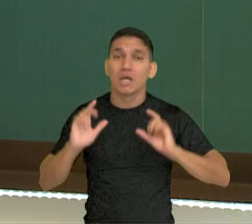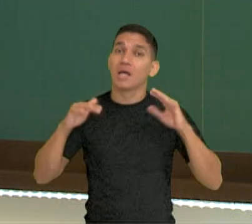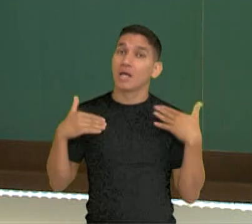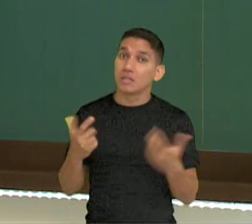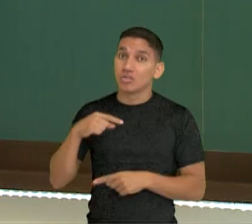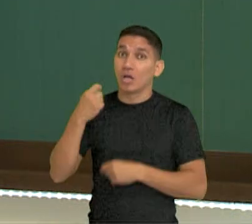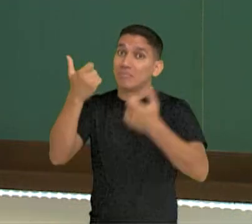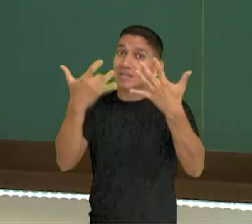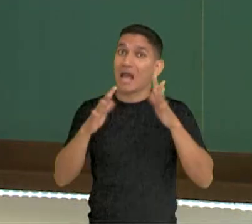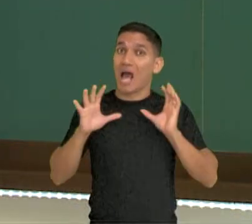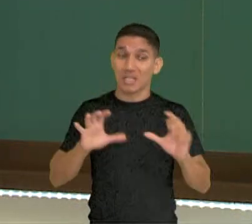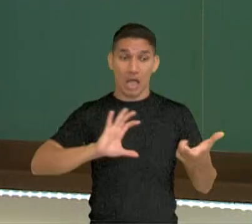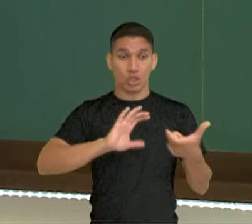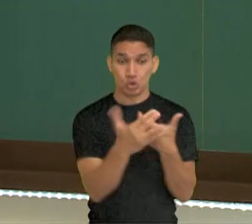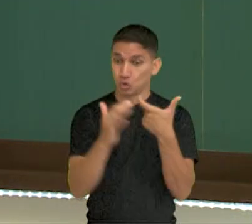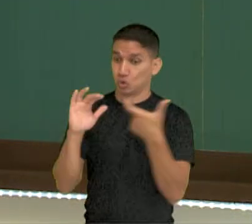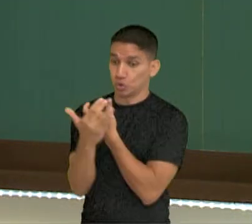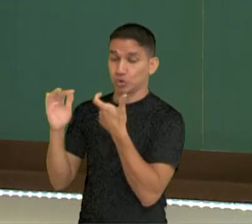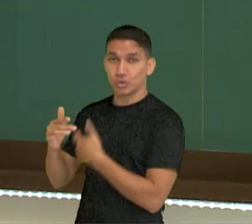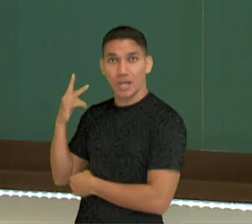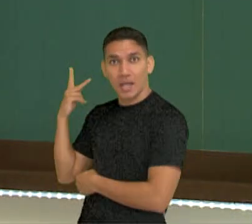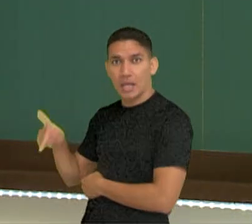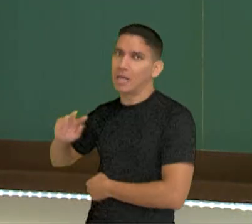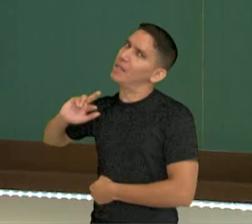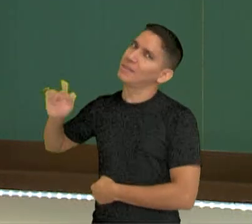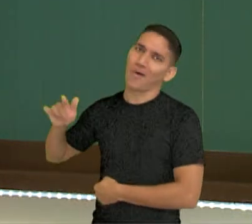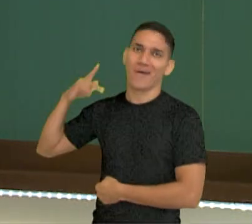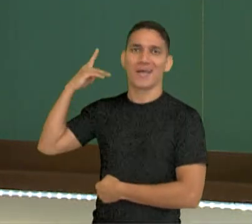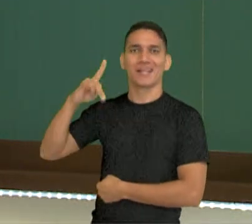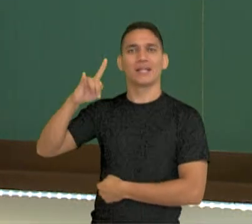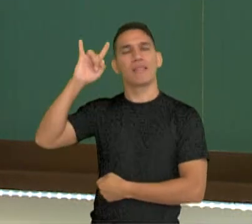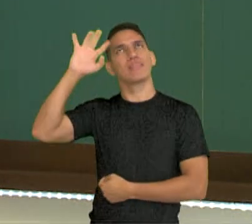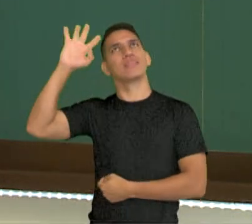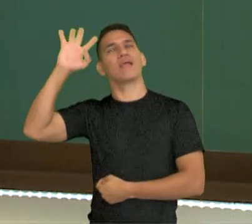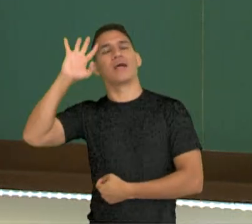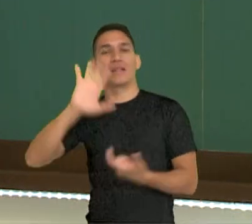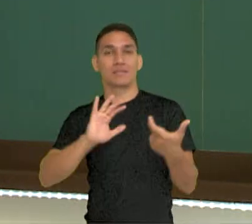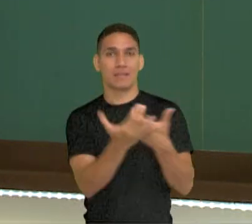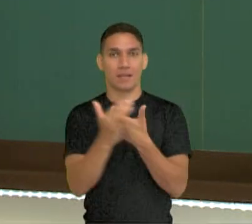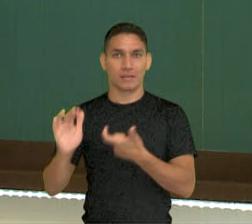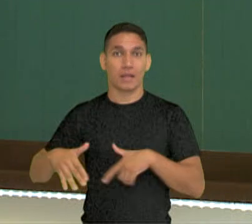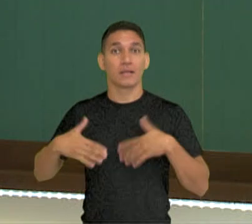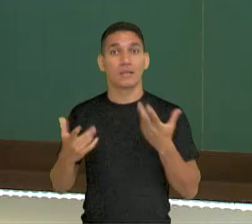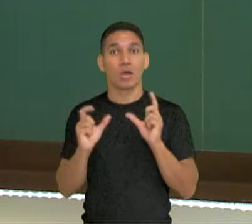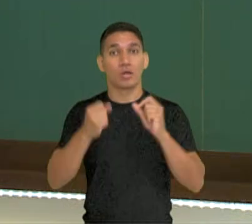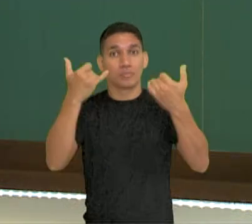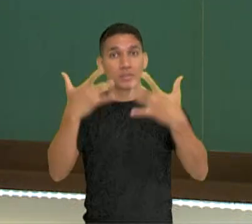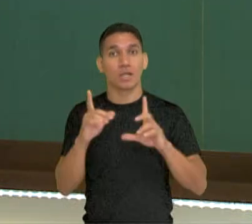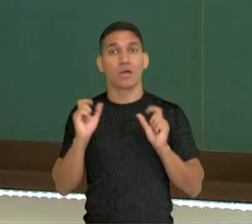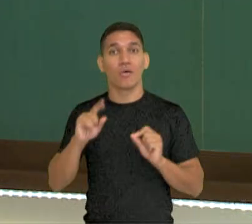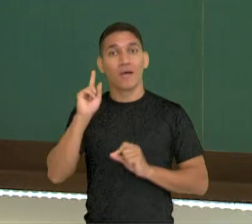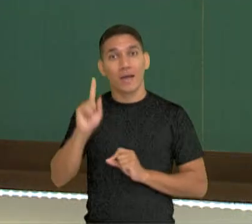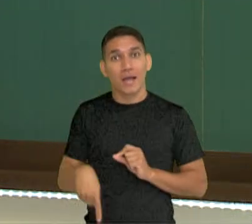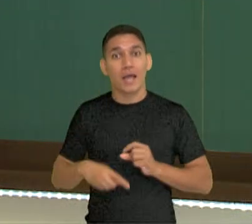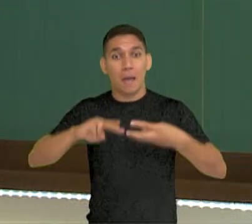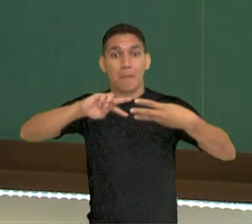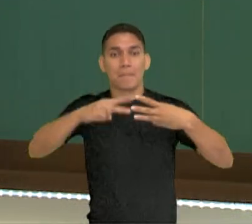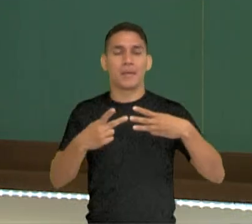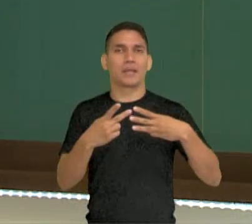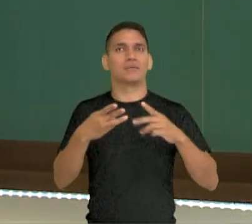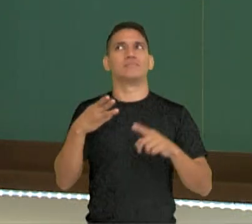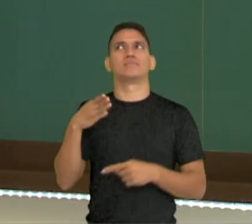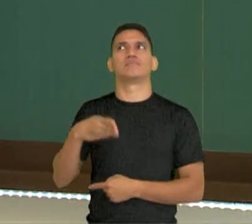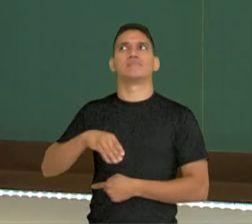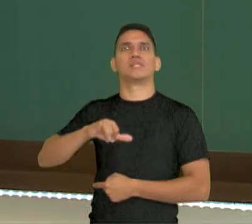disso quando fala das leis dele, não foi ele que pensou nesses termos. Tudo bem? Então, a gente diz que isso é o Mendel mítico, porque